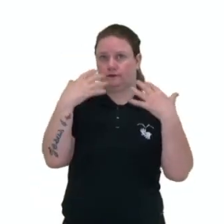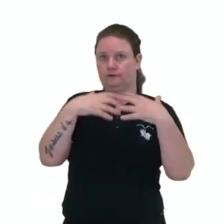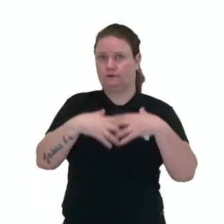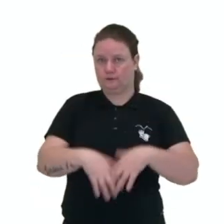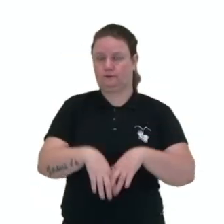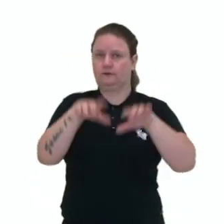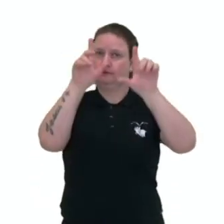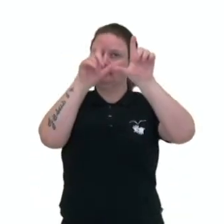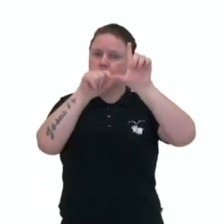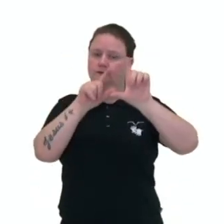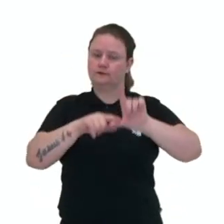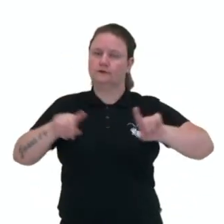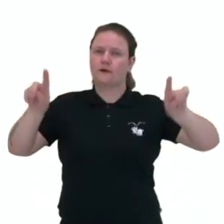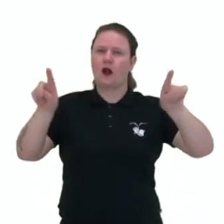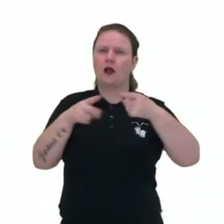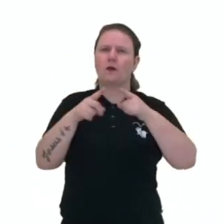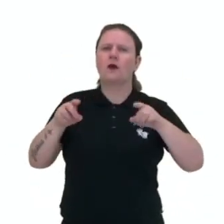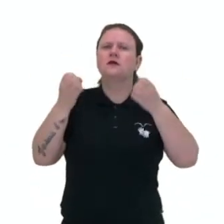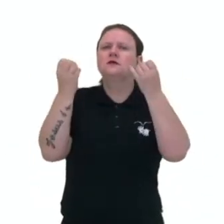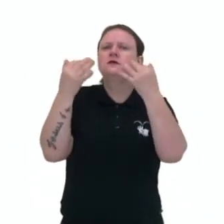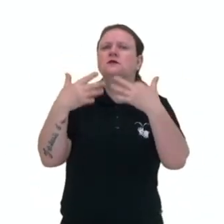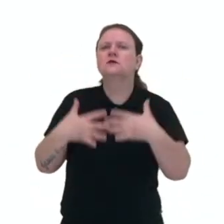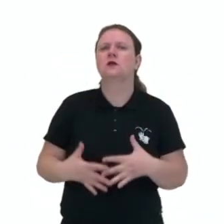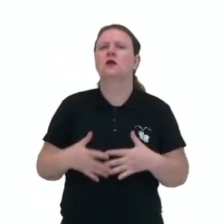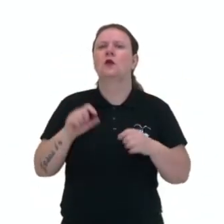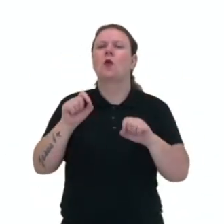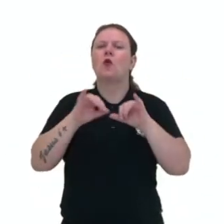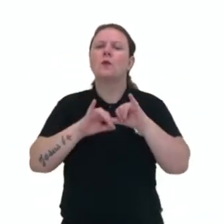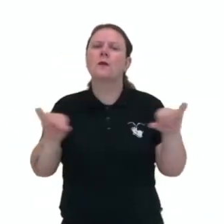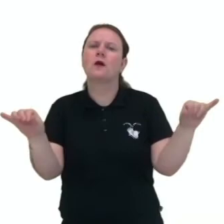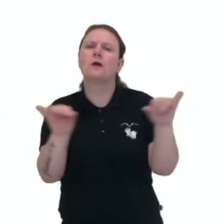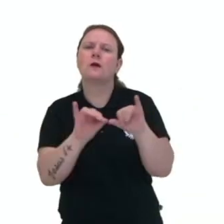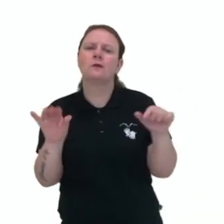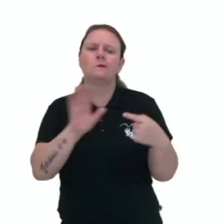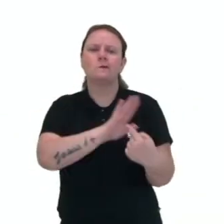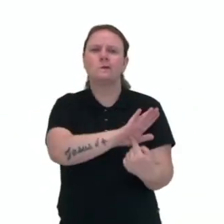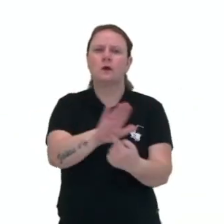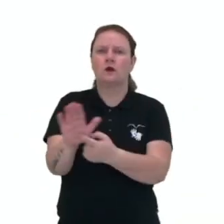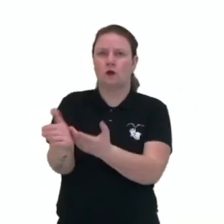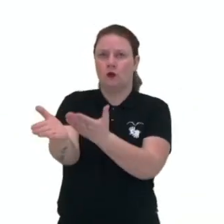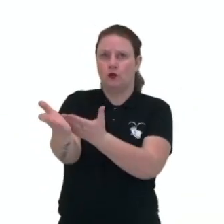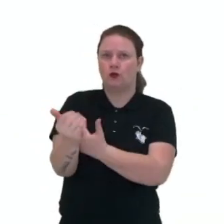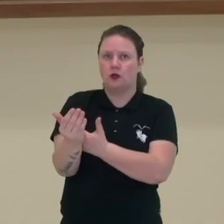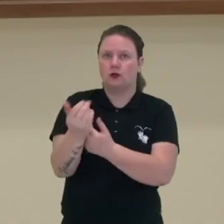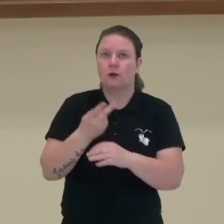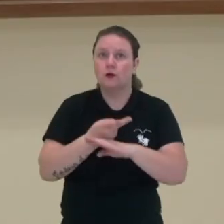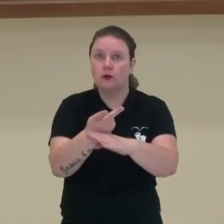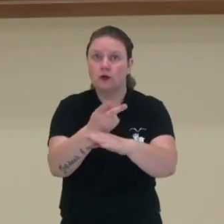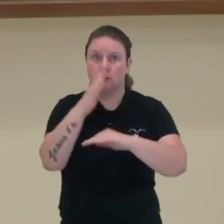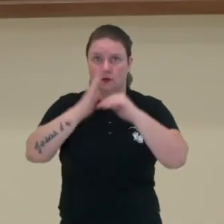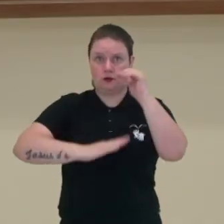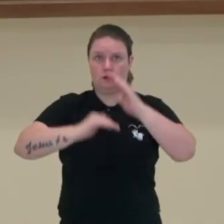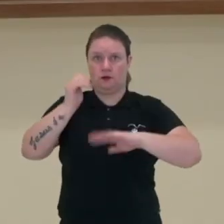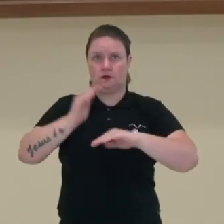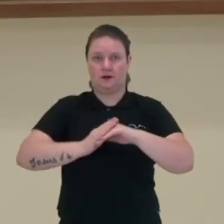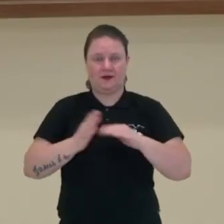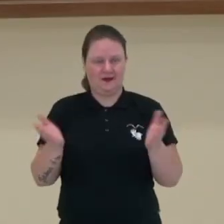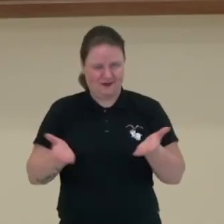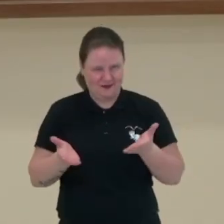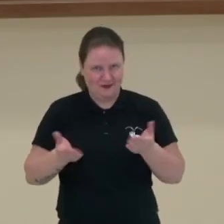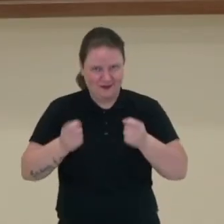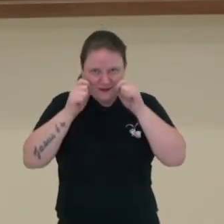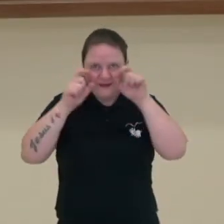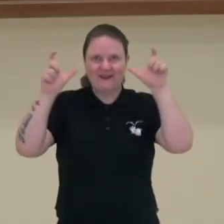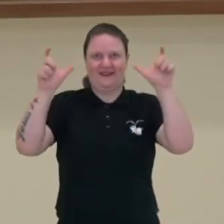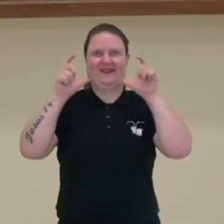a letra da música e eu quero que você explique que mensagem ela traz para os jovens que estão procurando uma profissão. Aí que eu quero ver se você prestou atenção